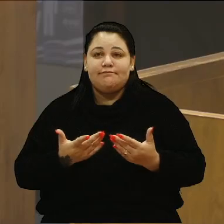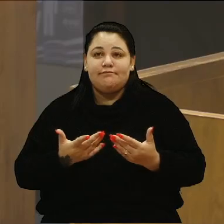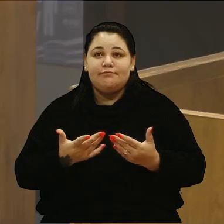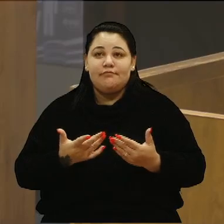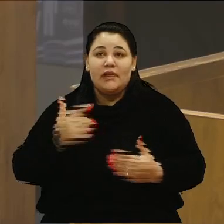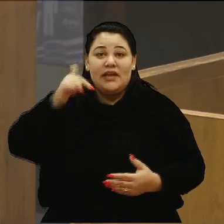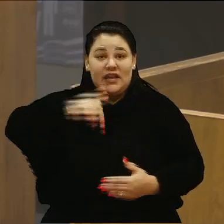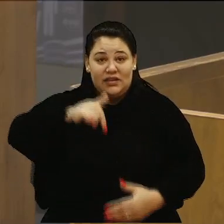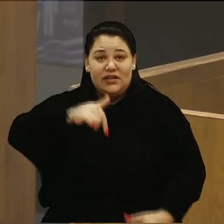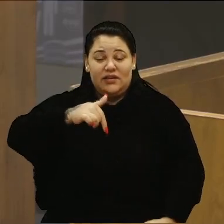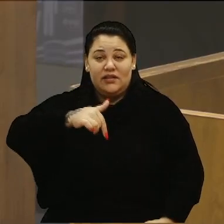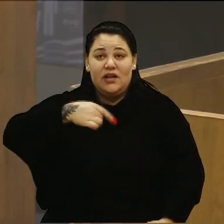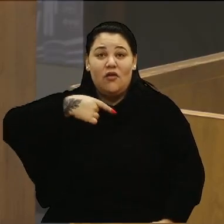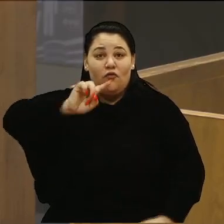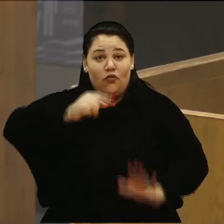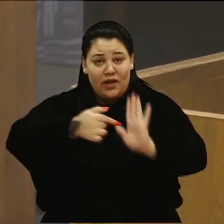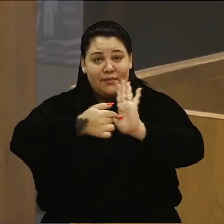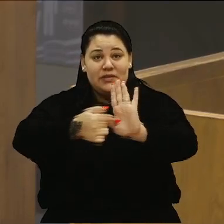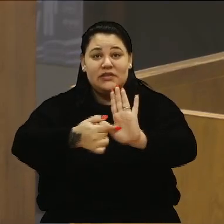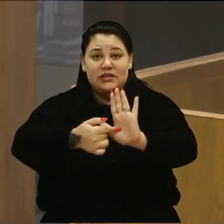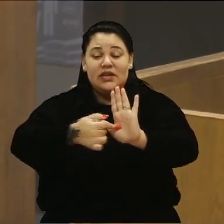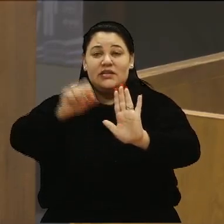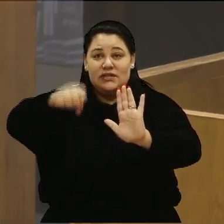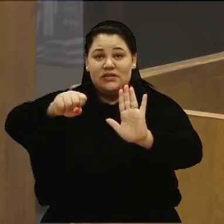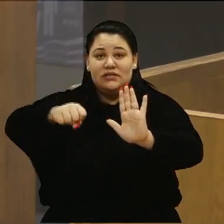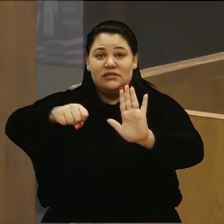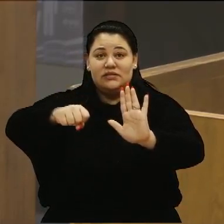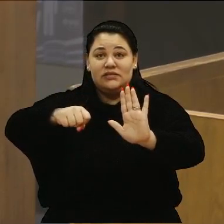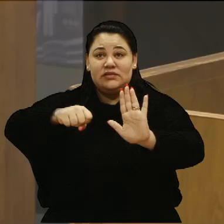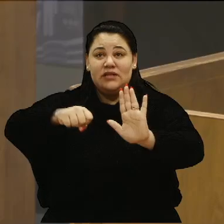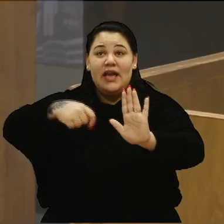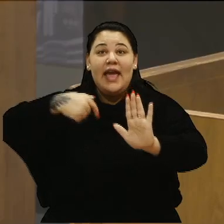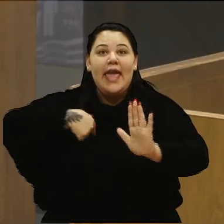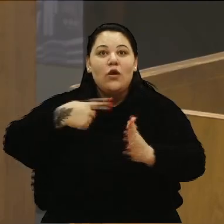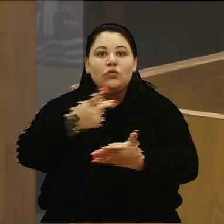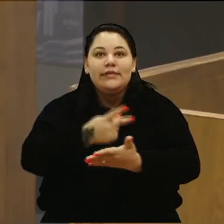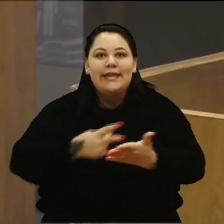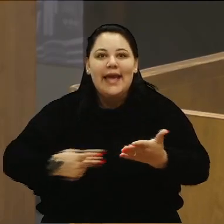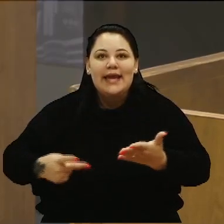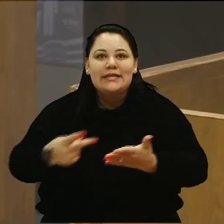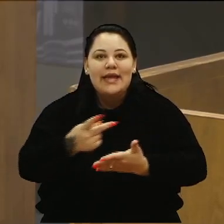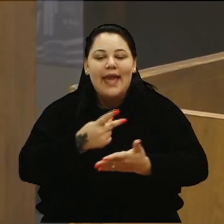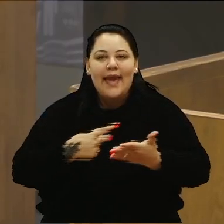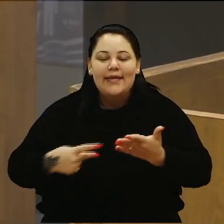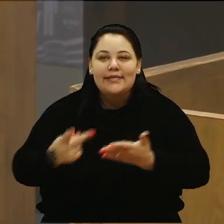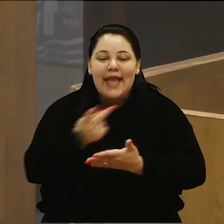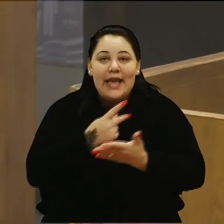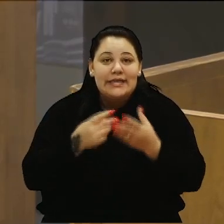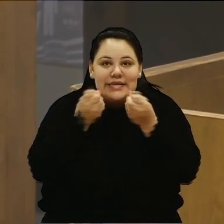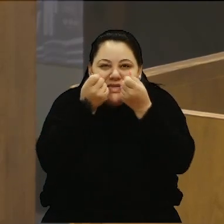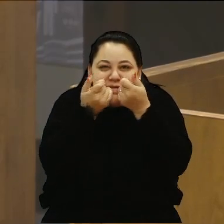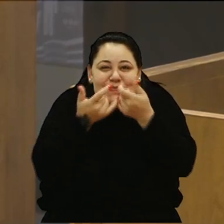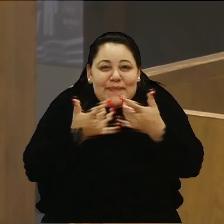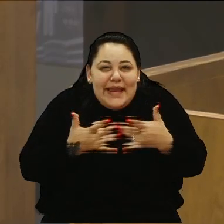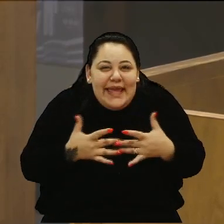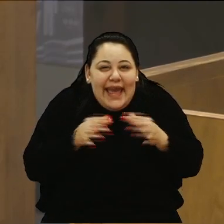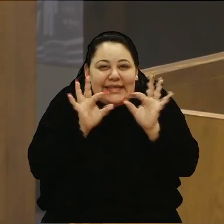aqui, eu fui lá e apresentei. Vou lhe pedir uma parte, por gentileza, vereador Ramon. Eu desenhei